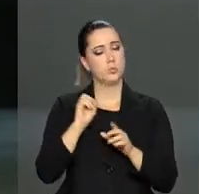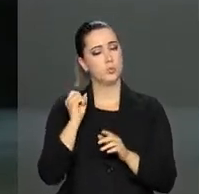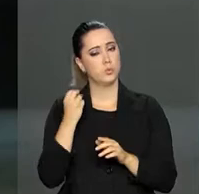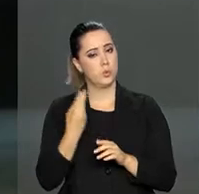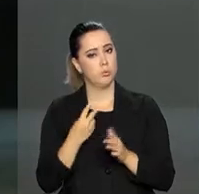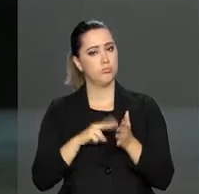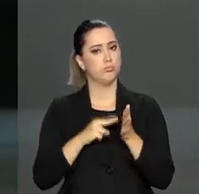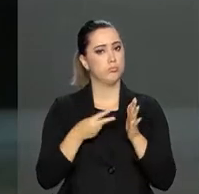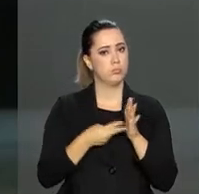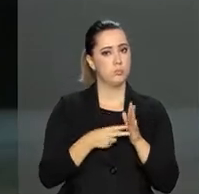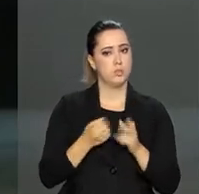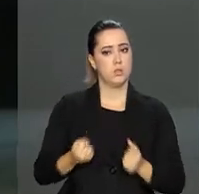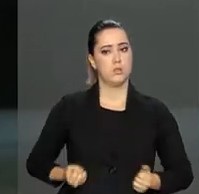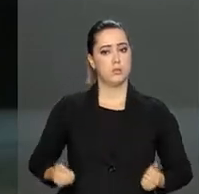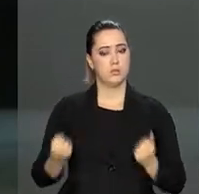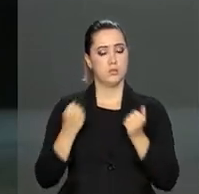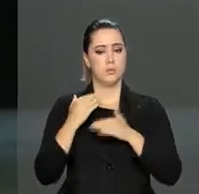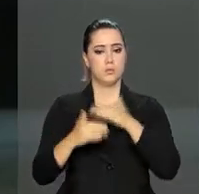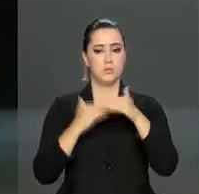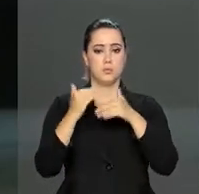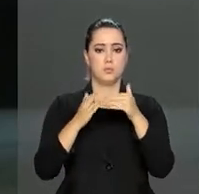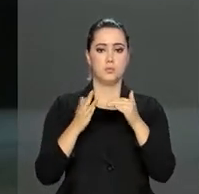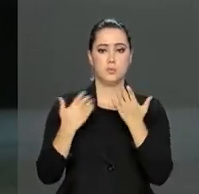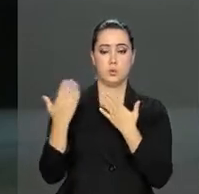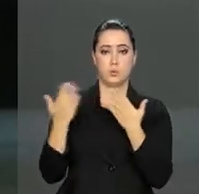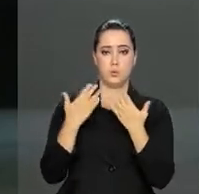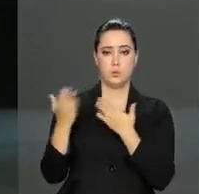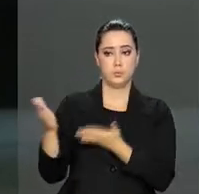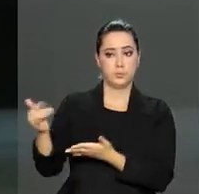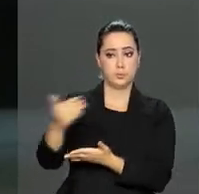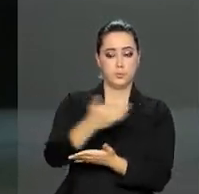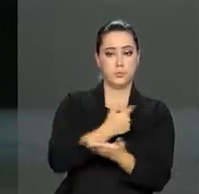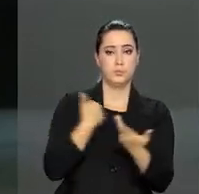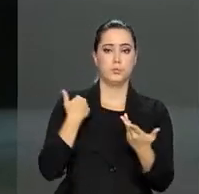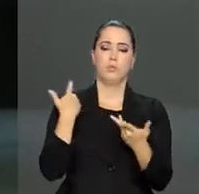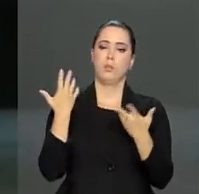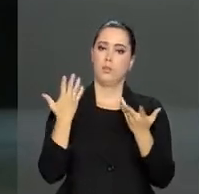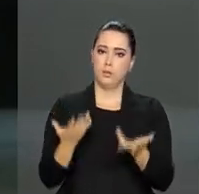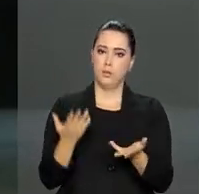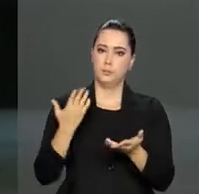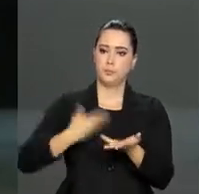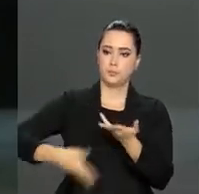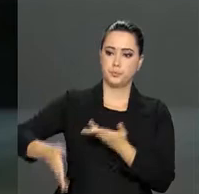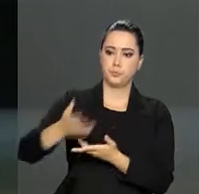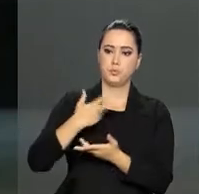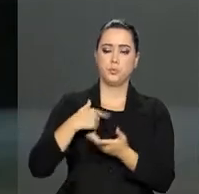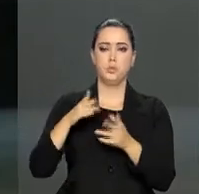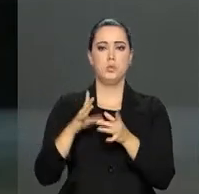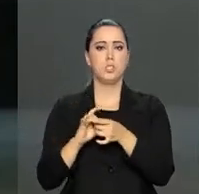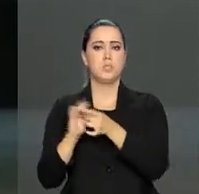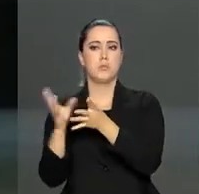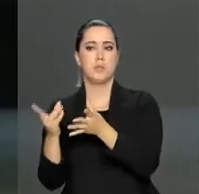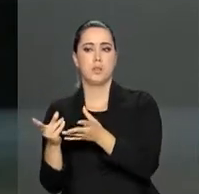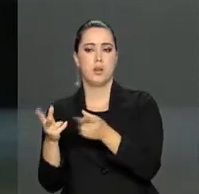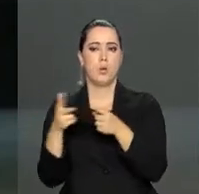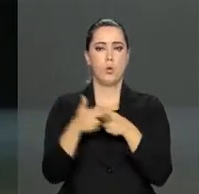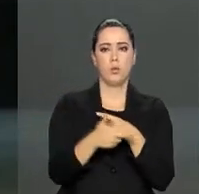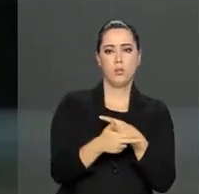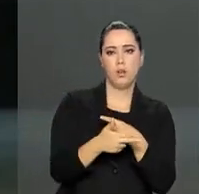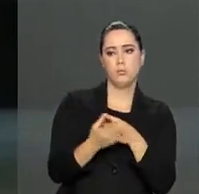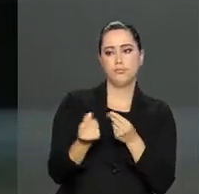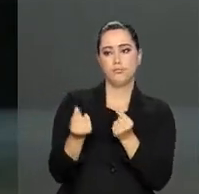seja despesas maiores do que receitas esse movimento de contingenciar edis contingenciar o orçamento